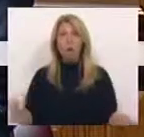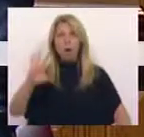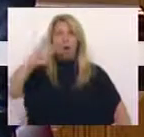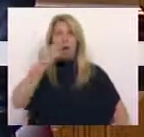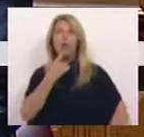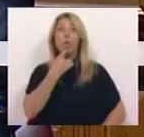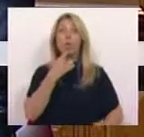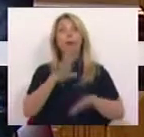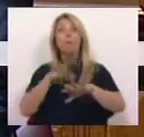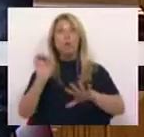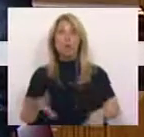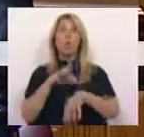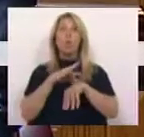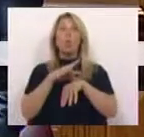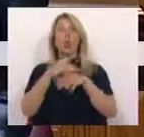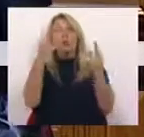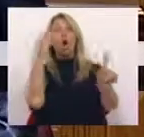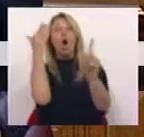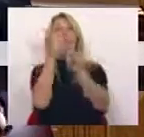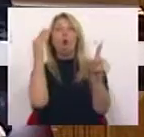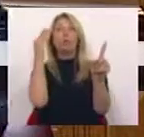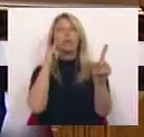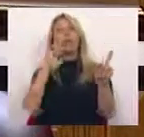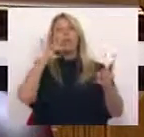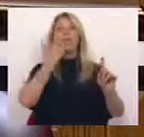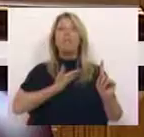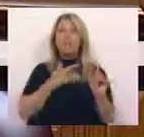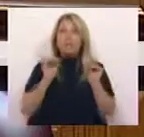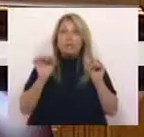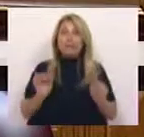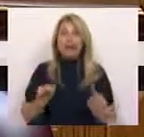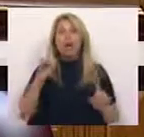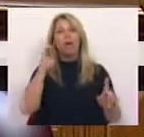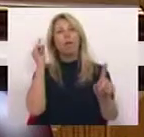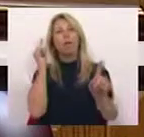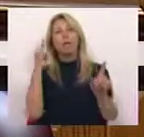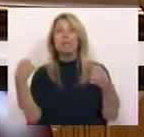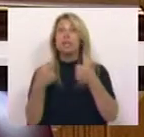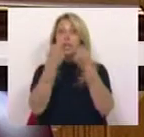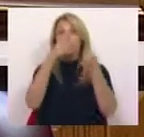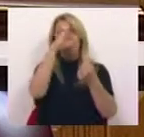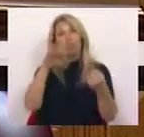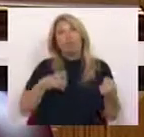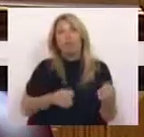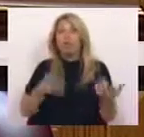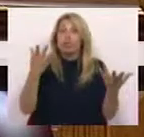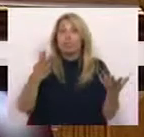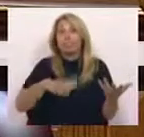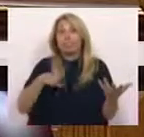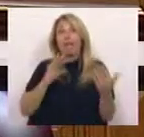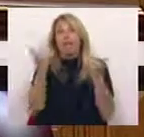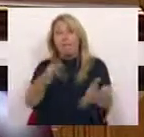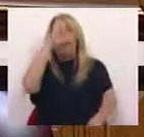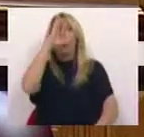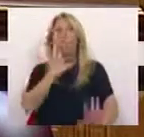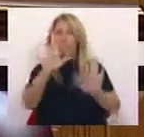obsessões, designadamente pelo déficit. E é este o desafio, é um dos desafios também que os Verdes querem, evidentemente, deixar ao Governo. Não